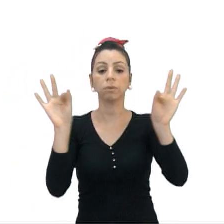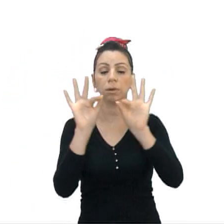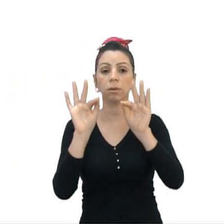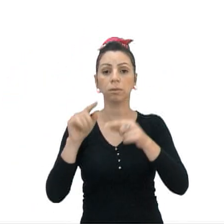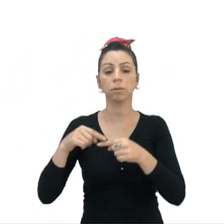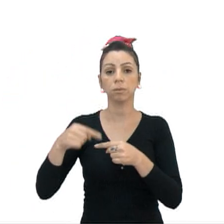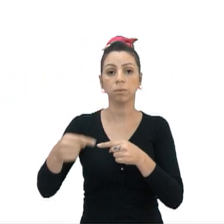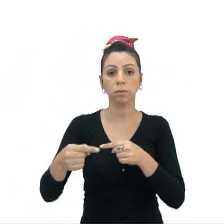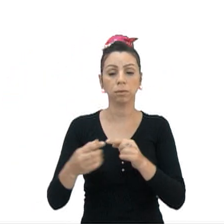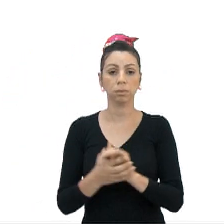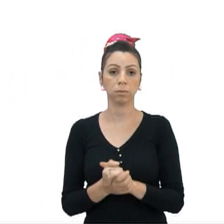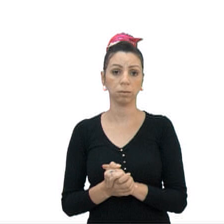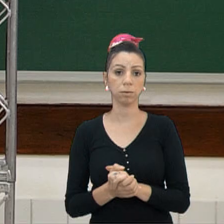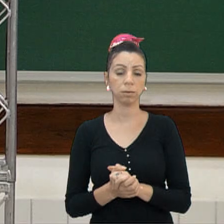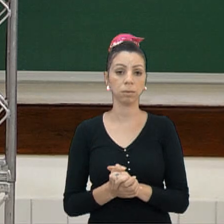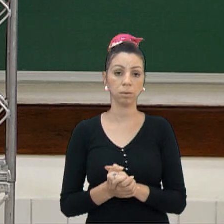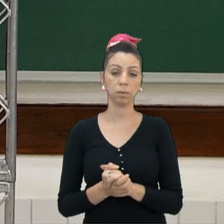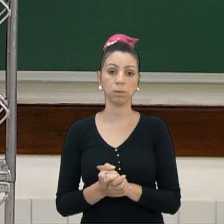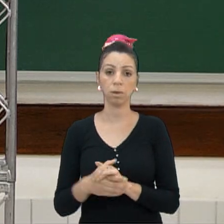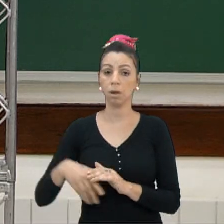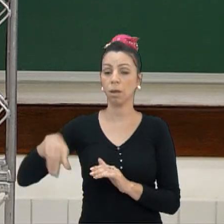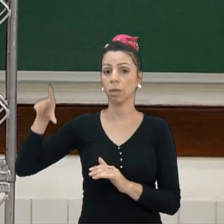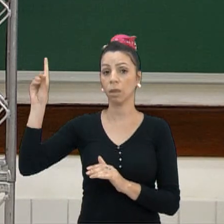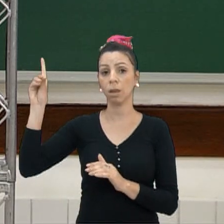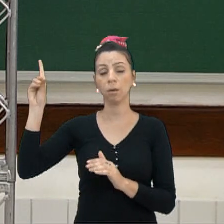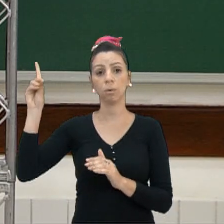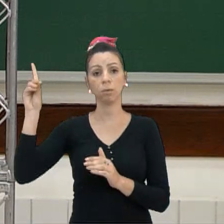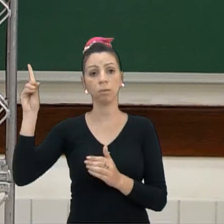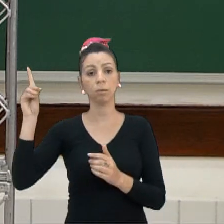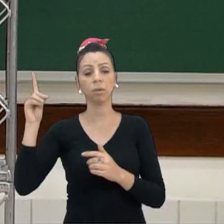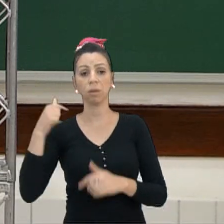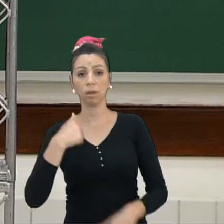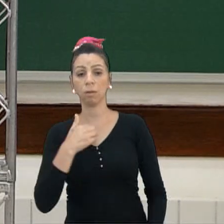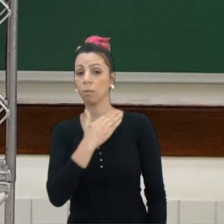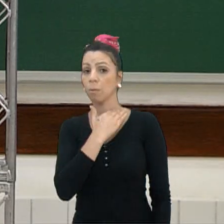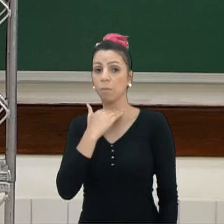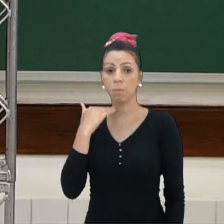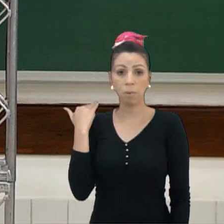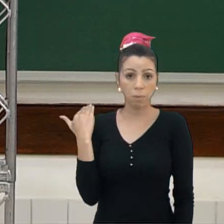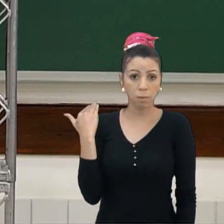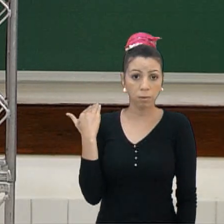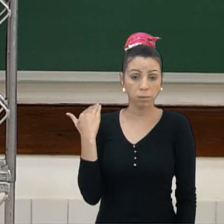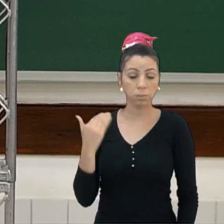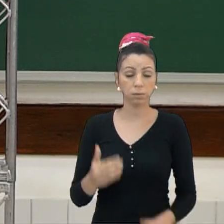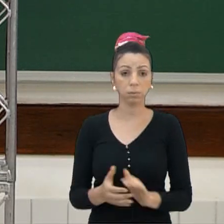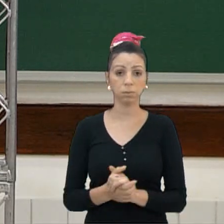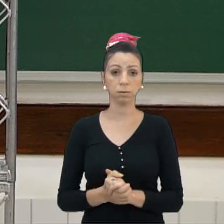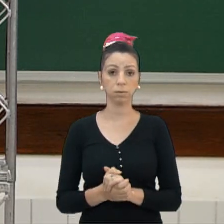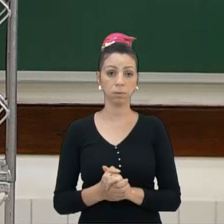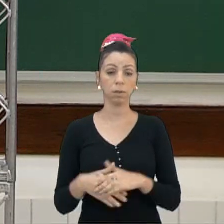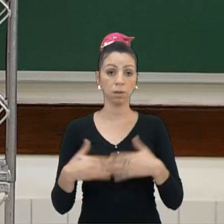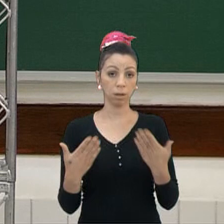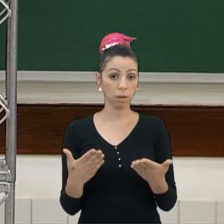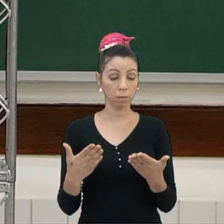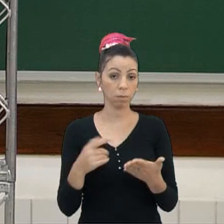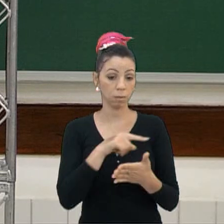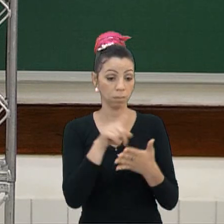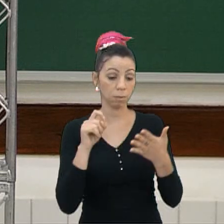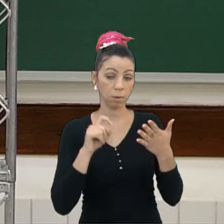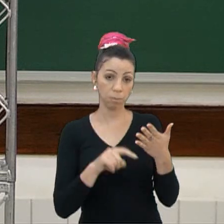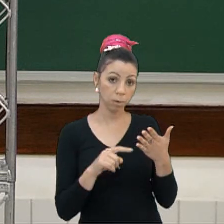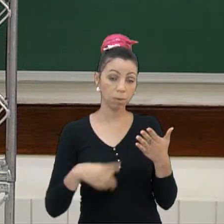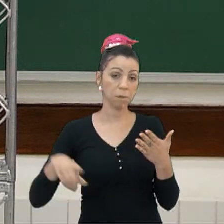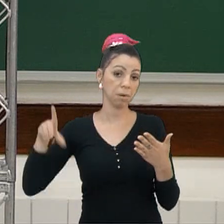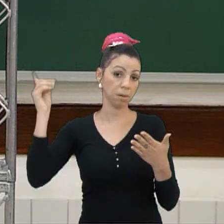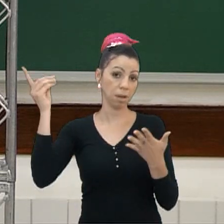subsequentes? Lembram? Não permita Deus que eu morra. Ó, tá? Agora nós vamos supor que Deus não tenha